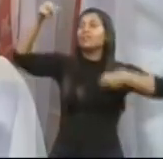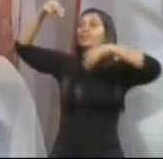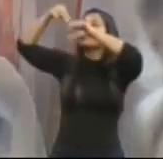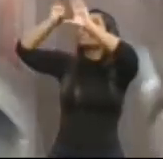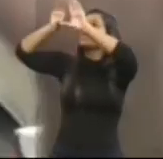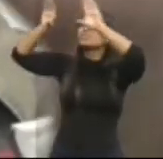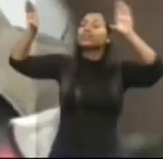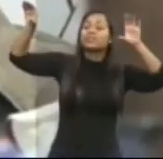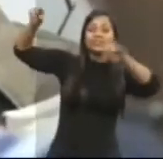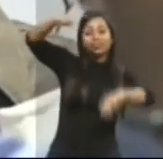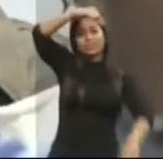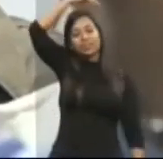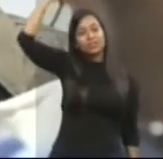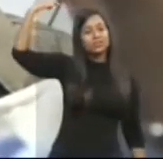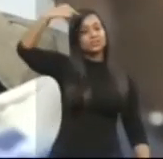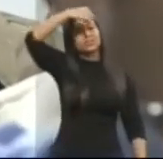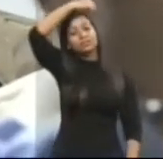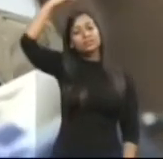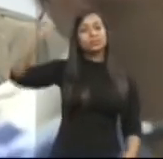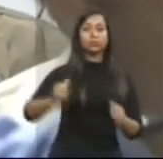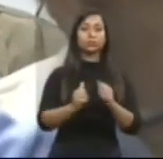Pai nosso que estais no céu,